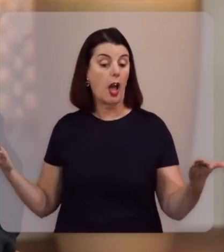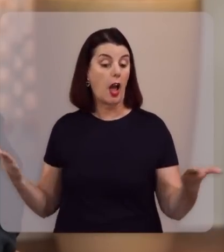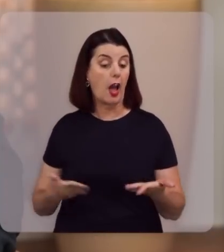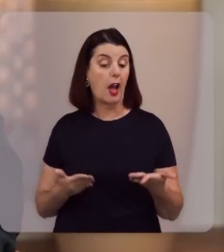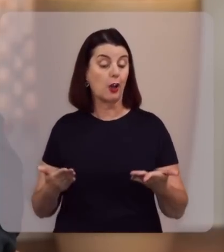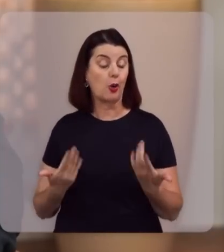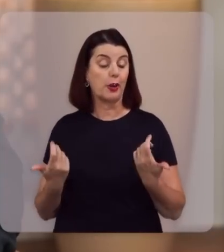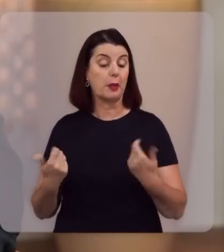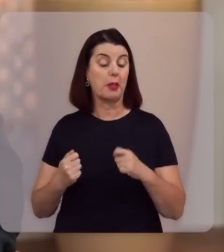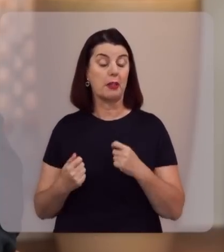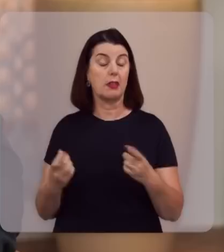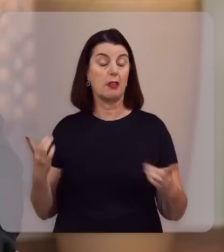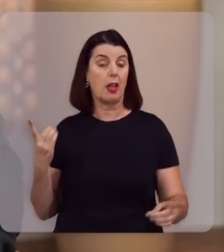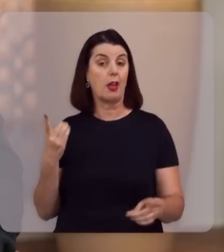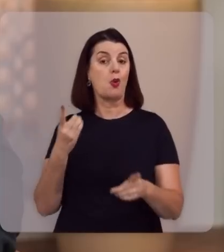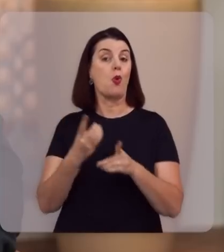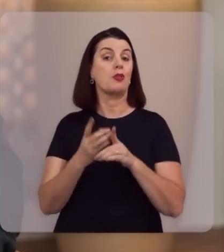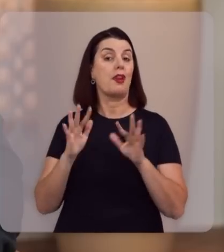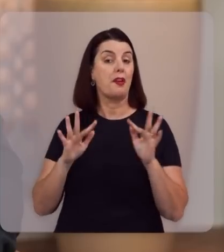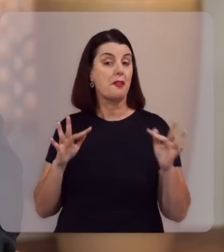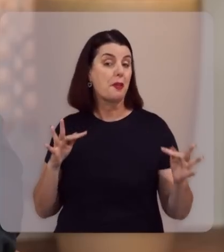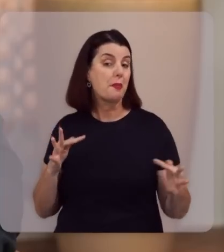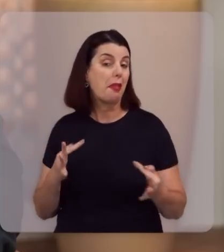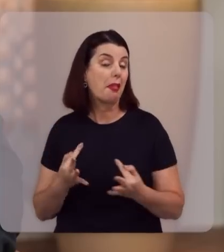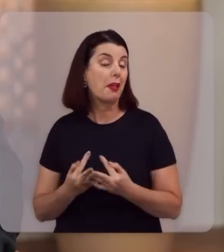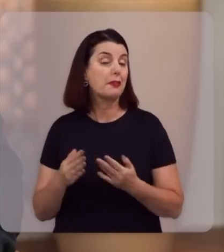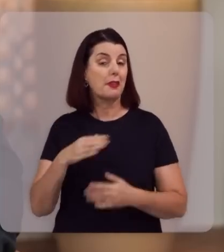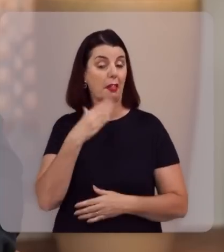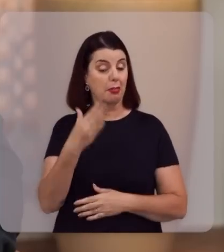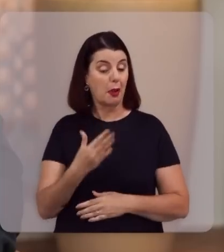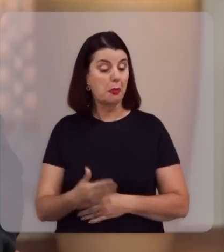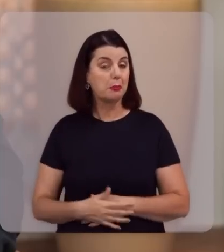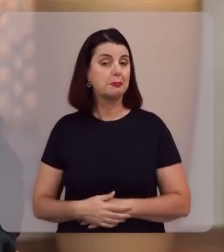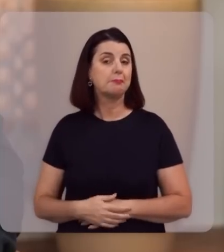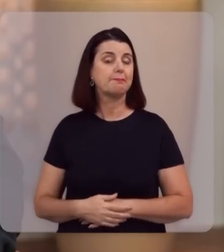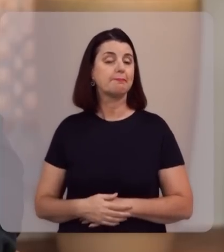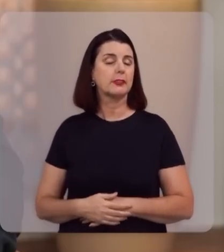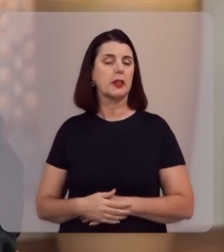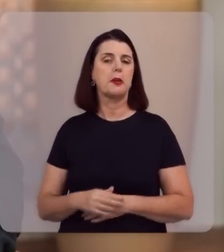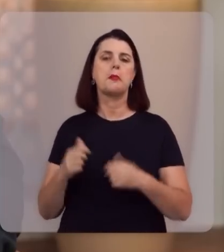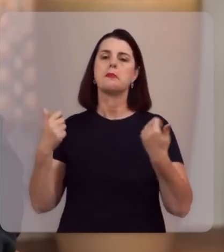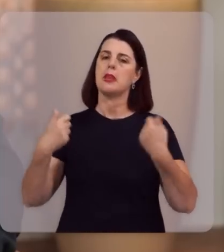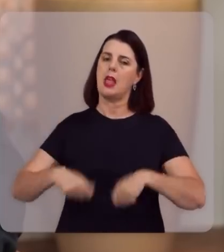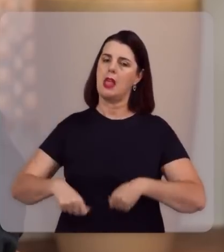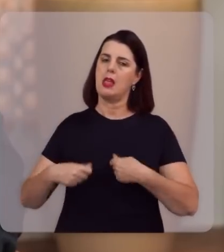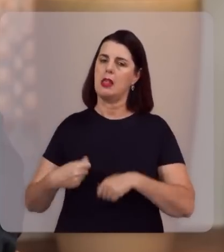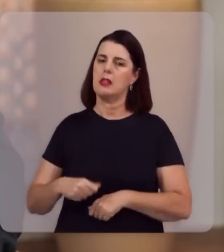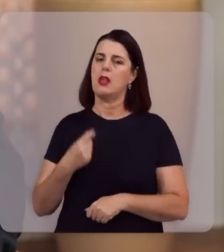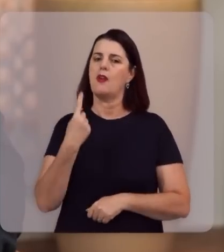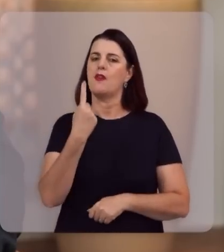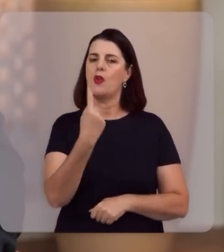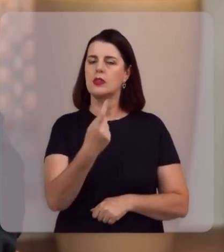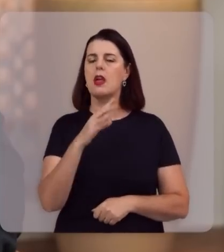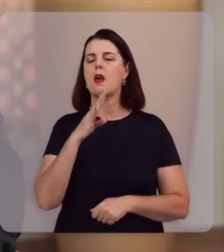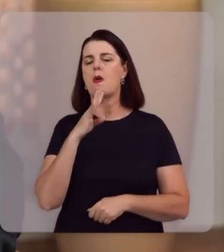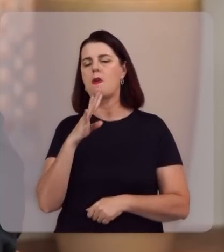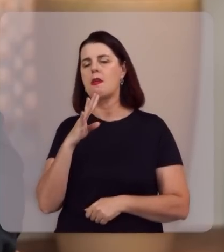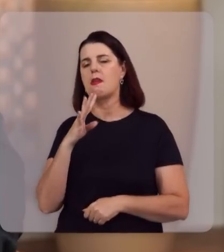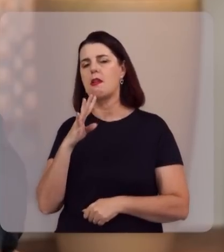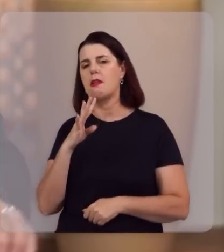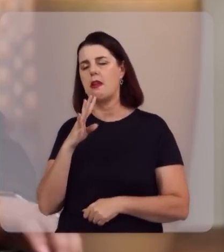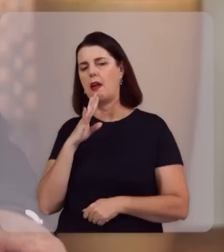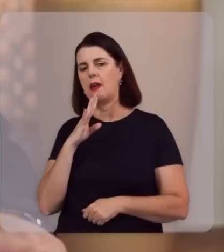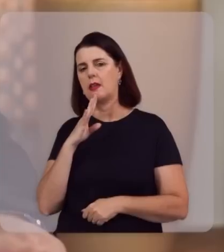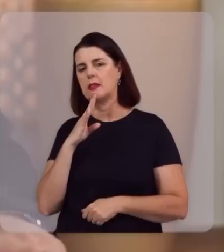agora nós vamos ter que nos encontrar com nossos familiares no Natal. É preciso que você